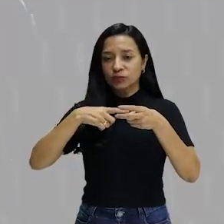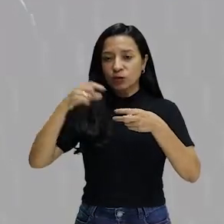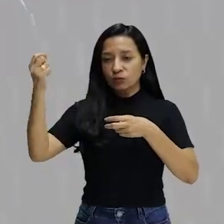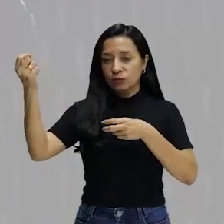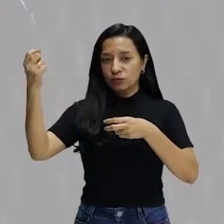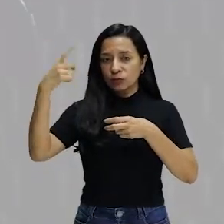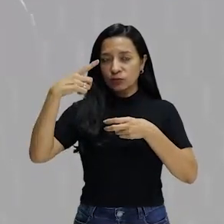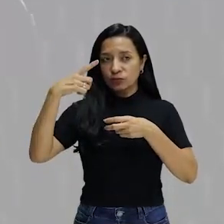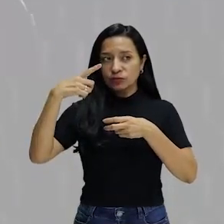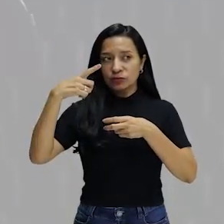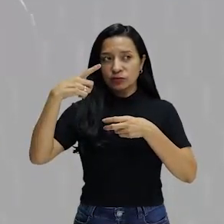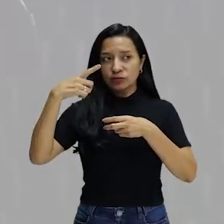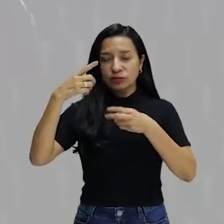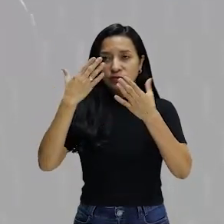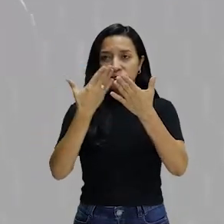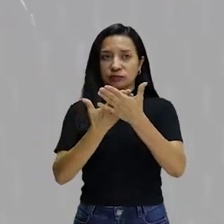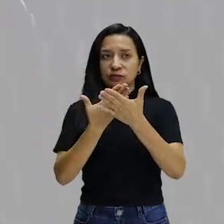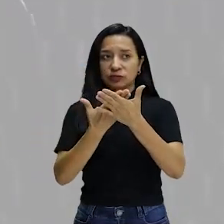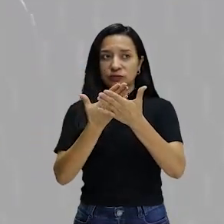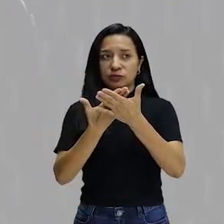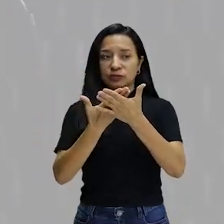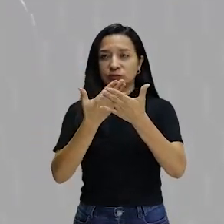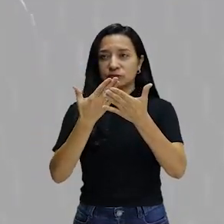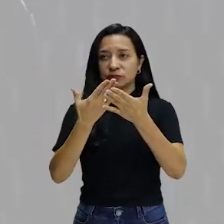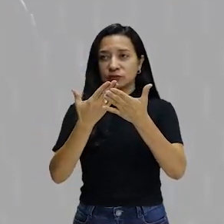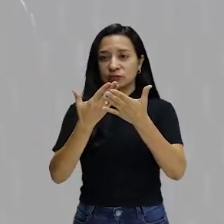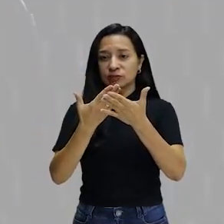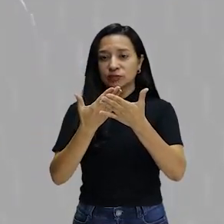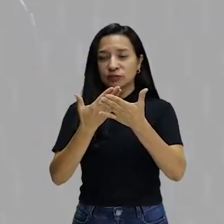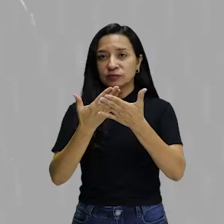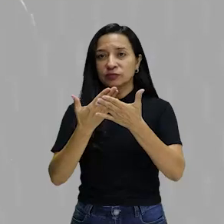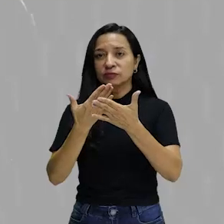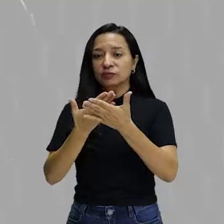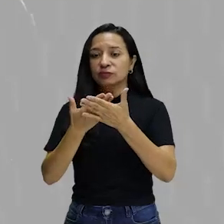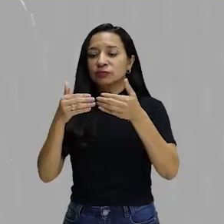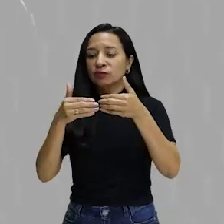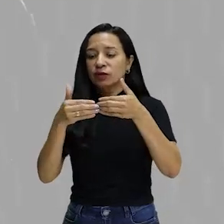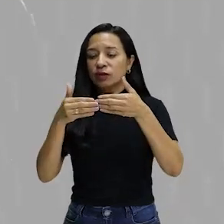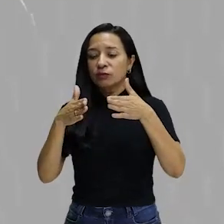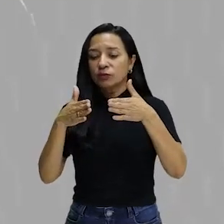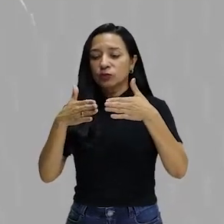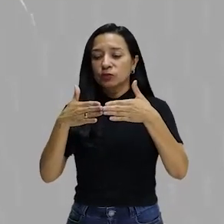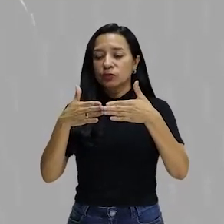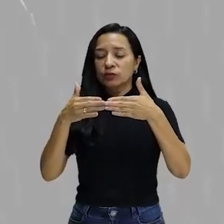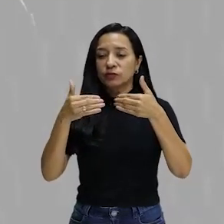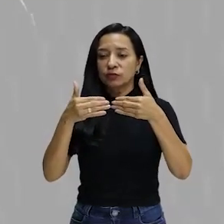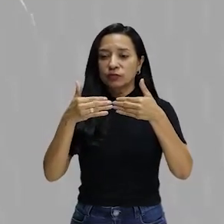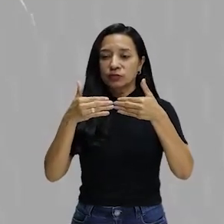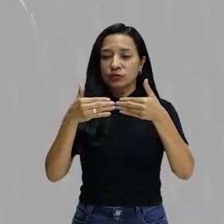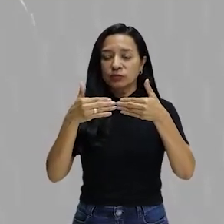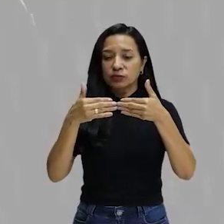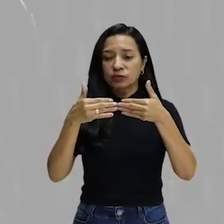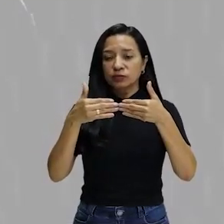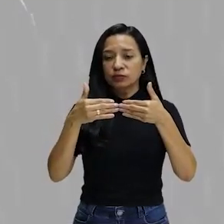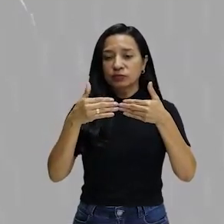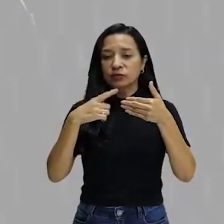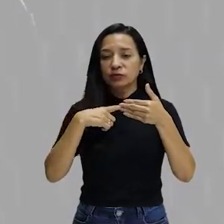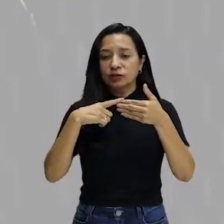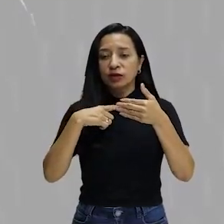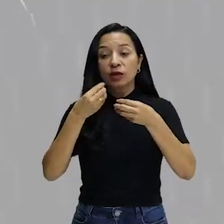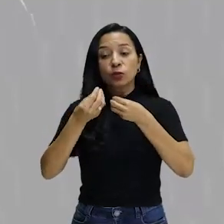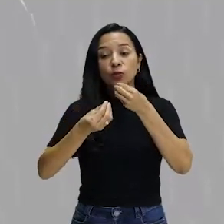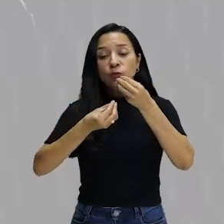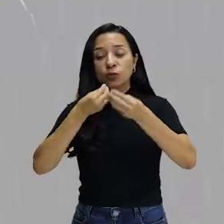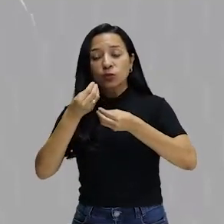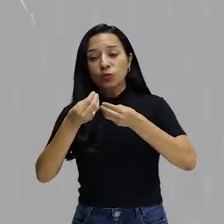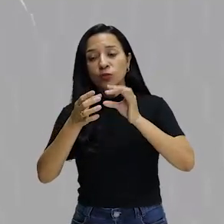luz? Nós estudamos na aula sobre a abertura e fechamento dos estômatos que tem muito a ver com